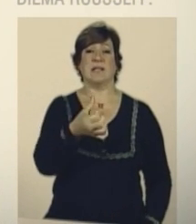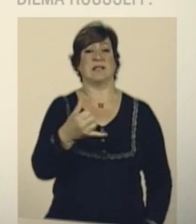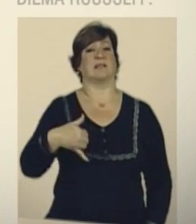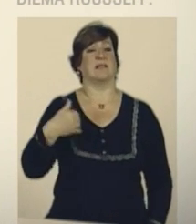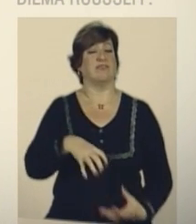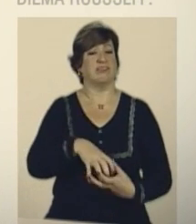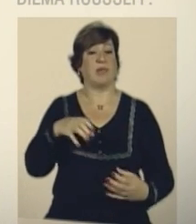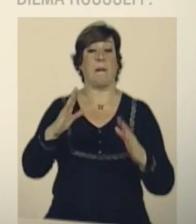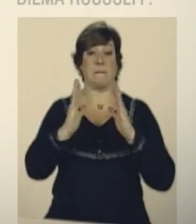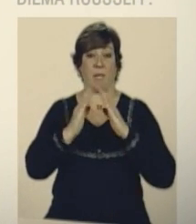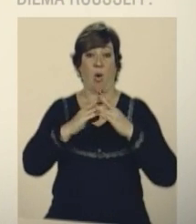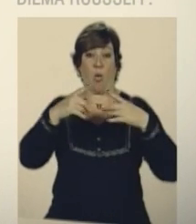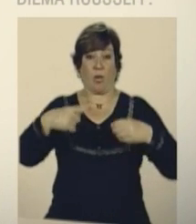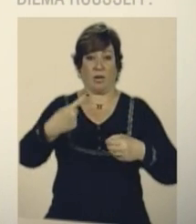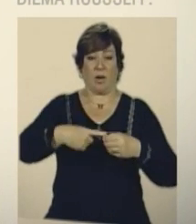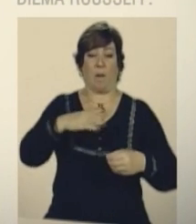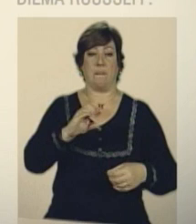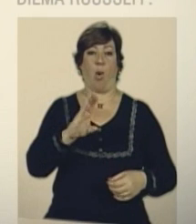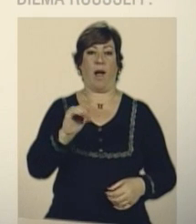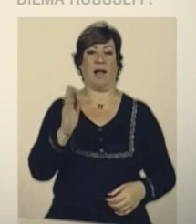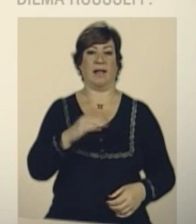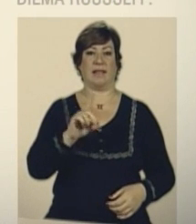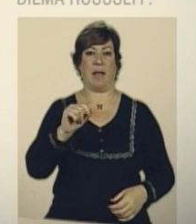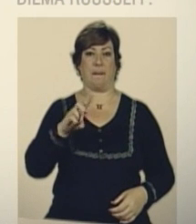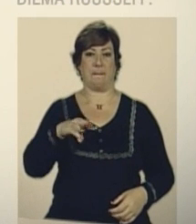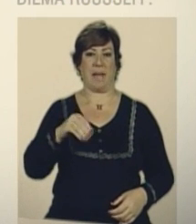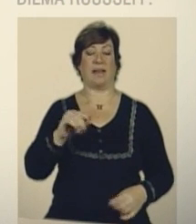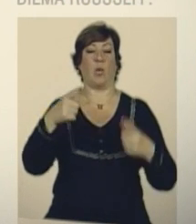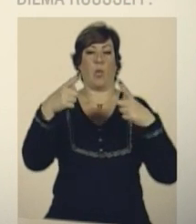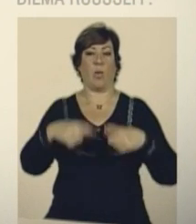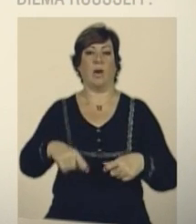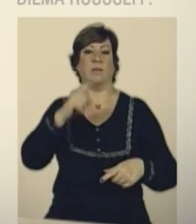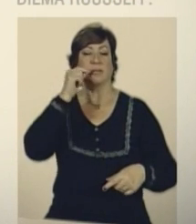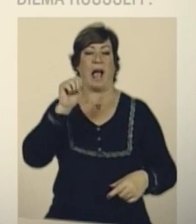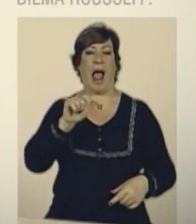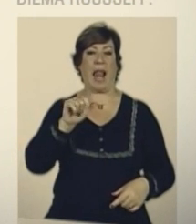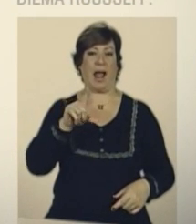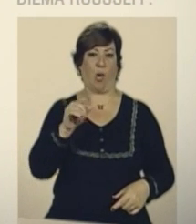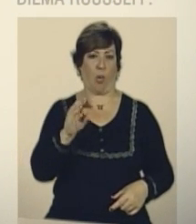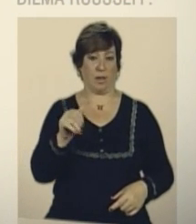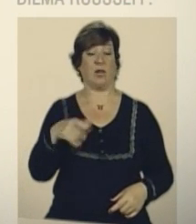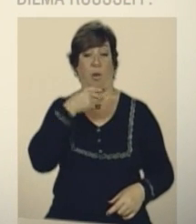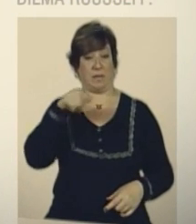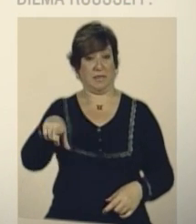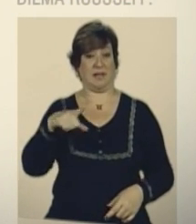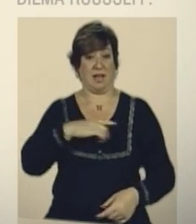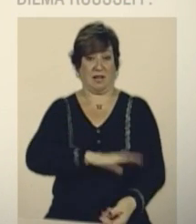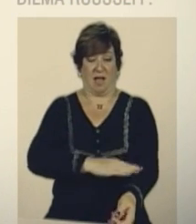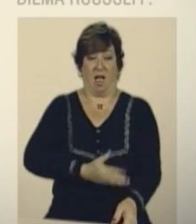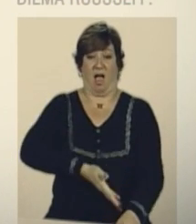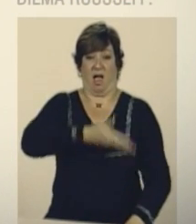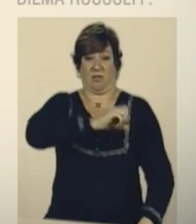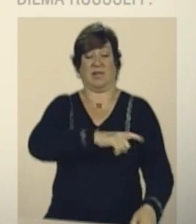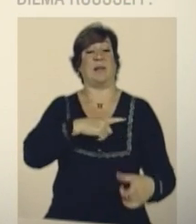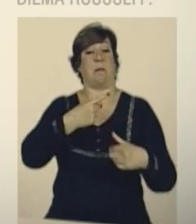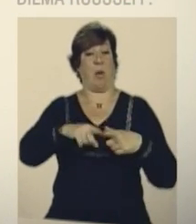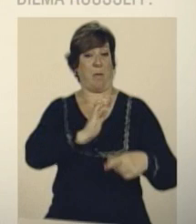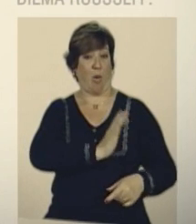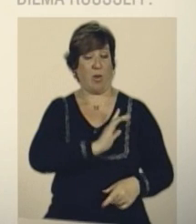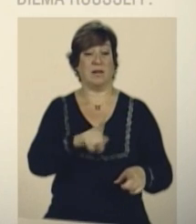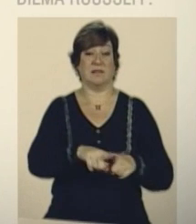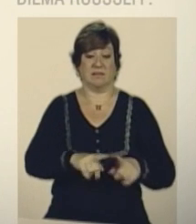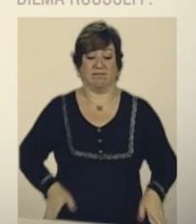anos que mora lá em Boca da Mata no interior de Alagoas o seu Bartolomeu tem hipertensão tem problemas no coração e